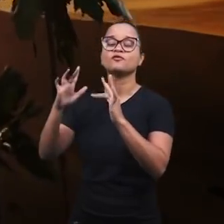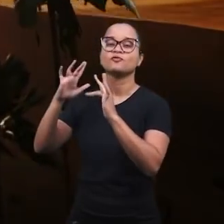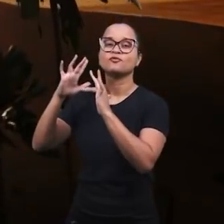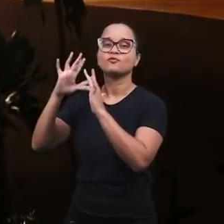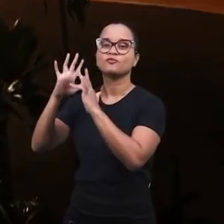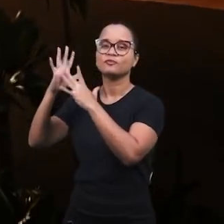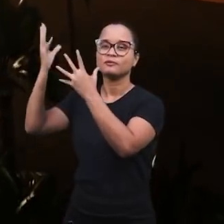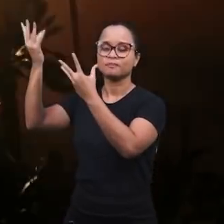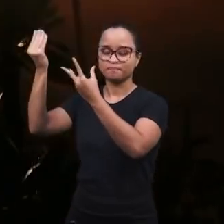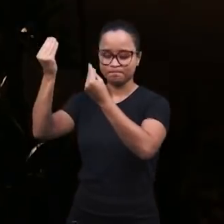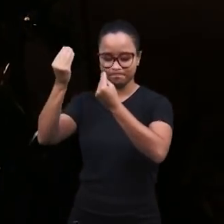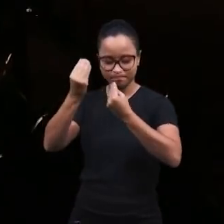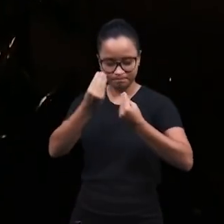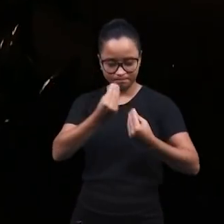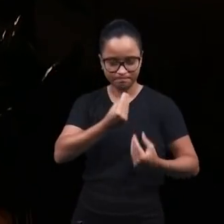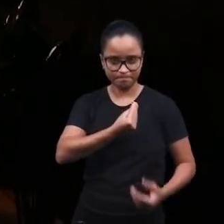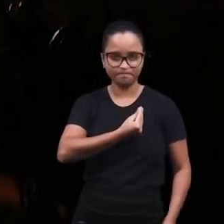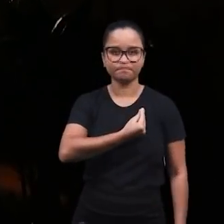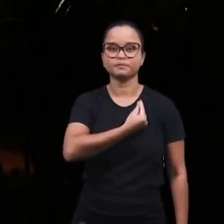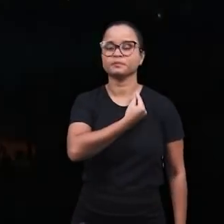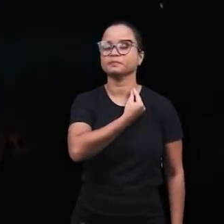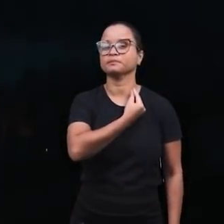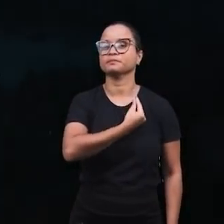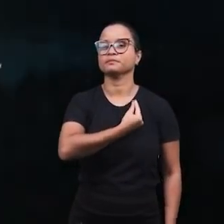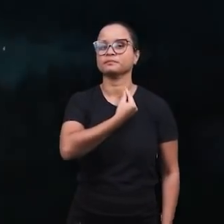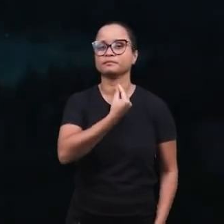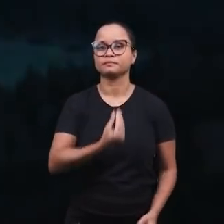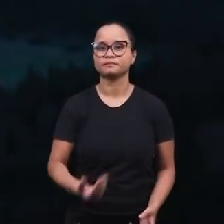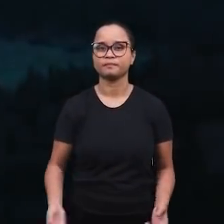revelada em Jesus.